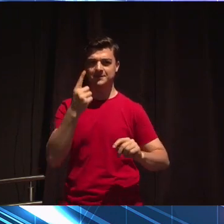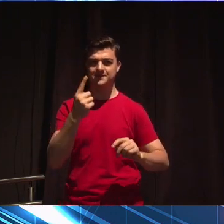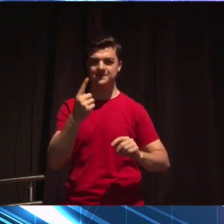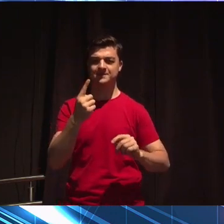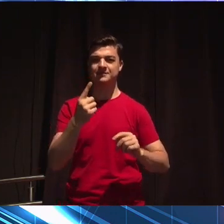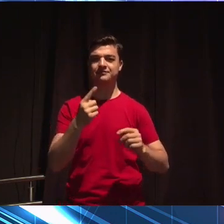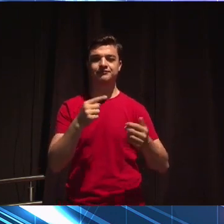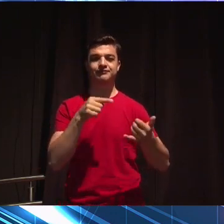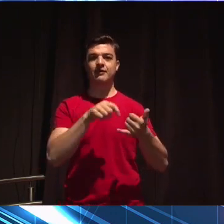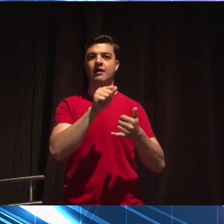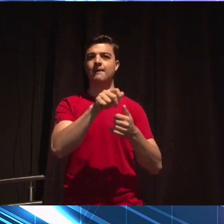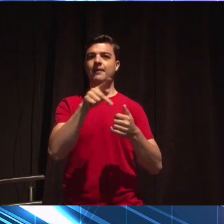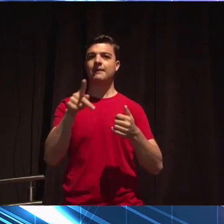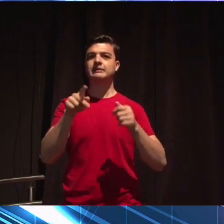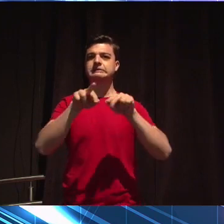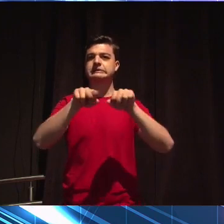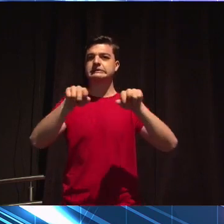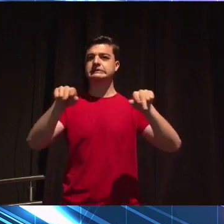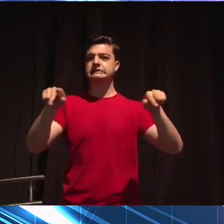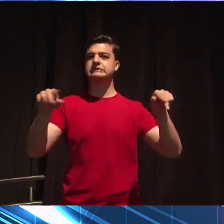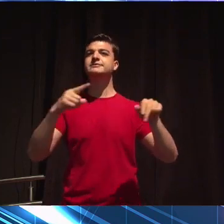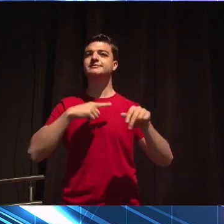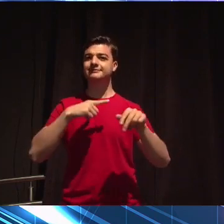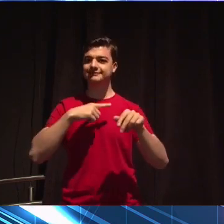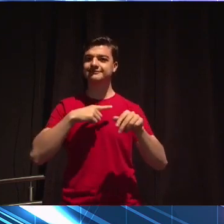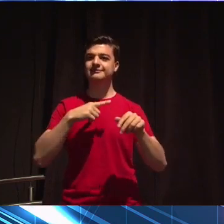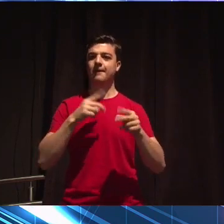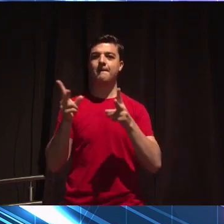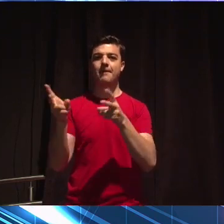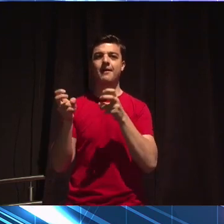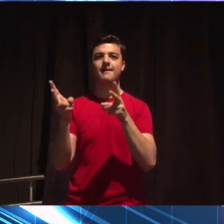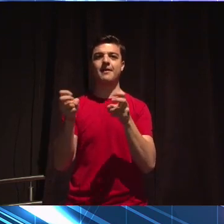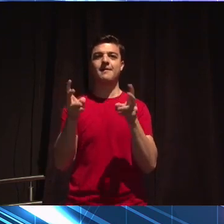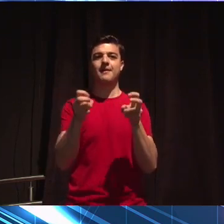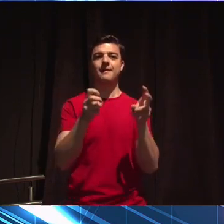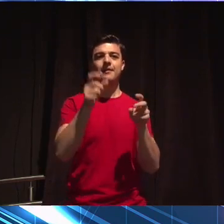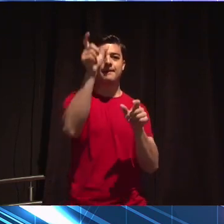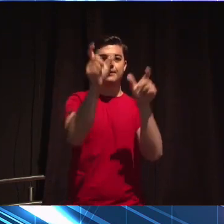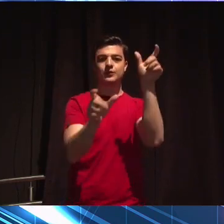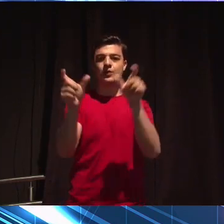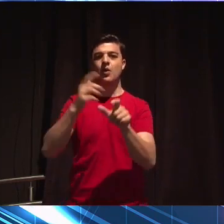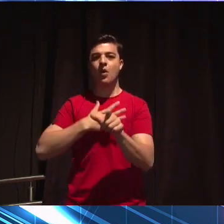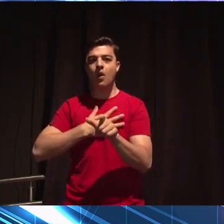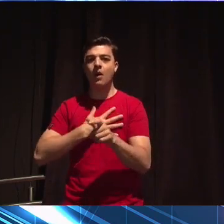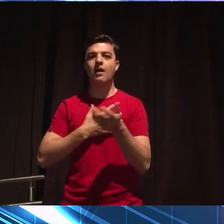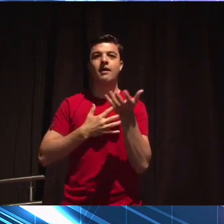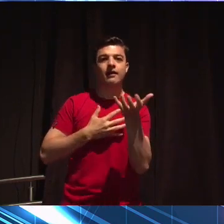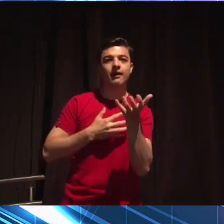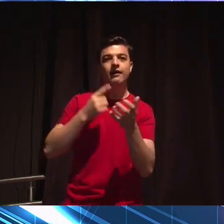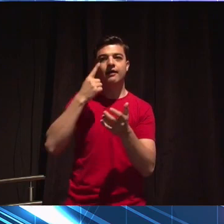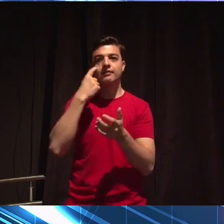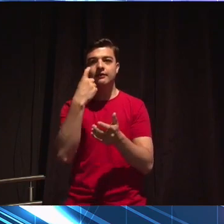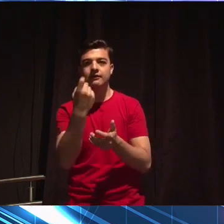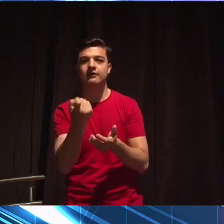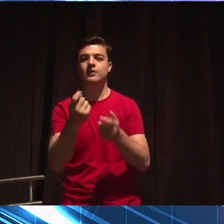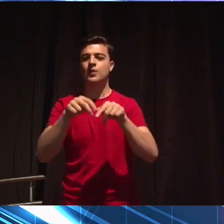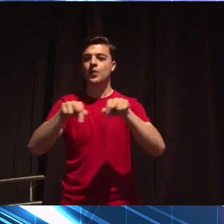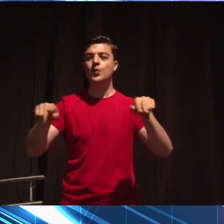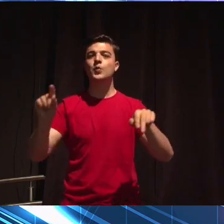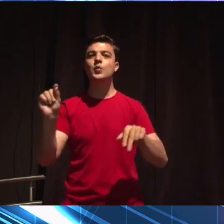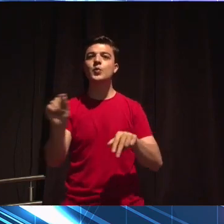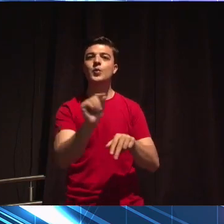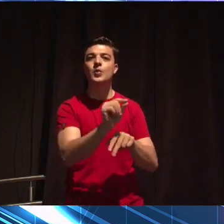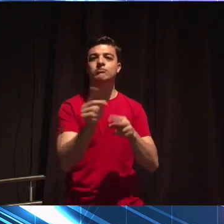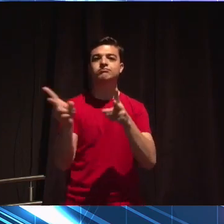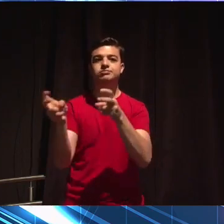dar uma propaganda melhor, o que é muito bom, né, porque para quem tem mais tempo de internet, lembra que basicamente o que você recebia de e-mail no